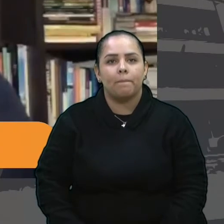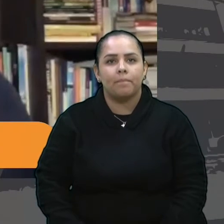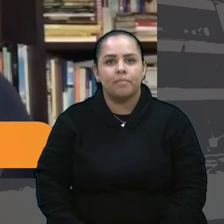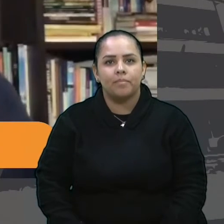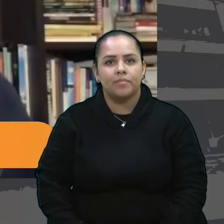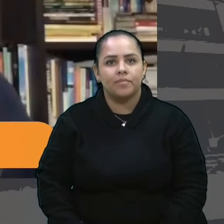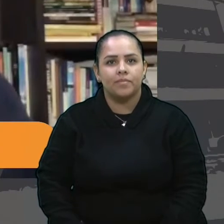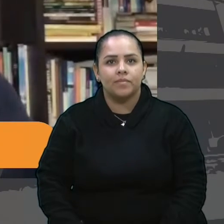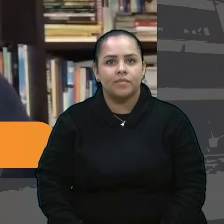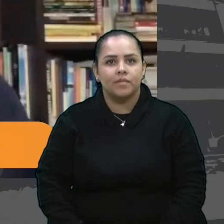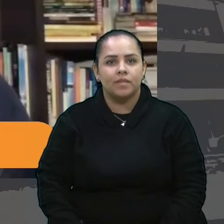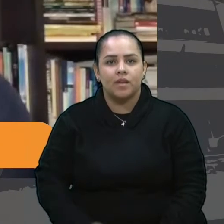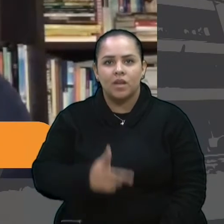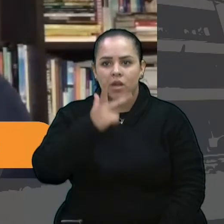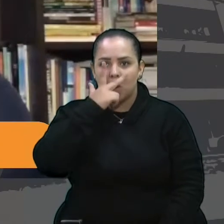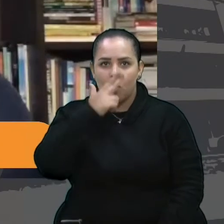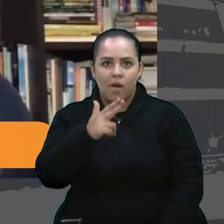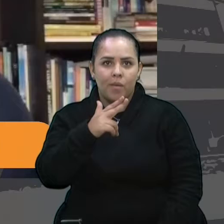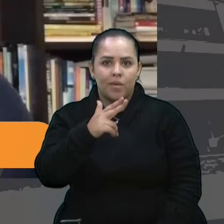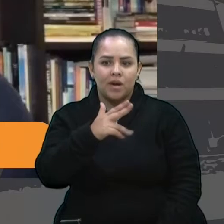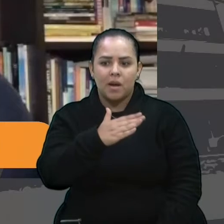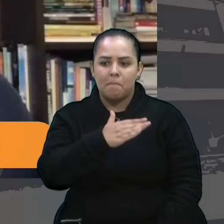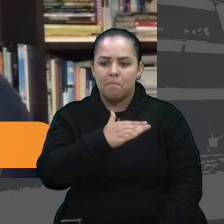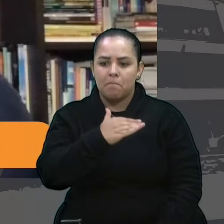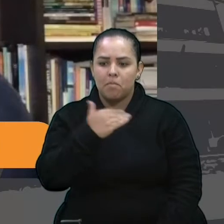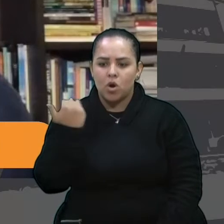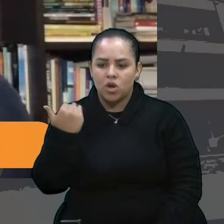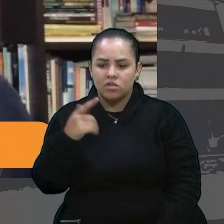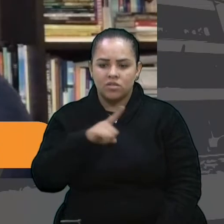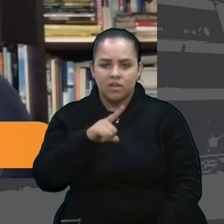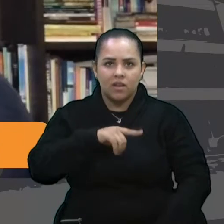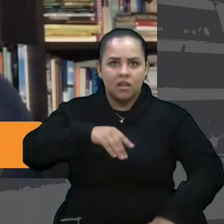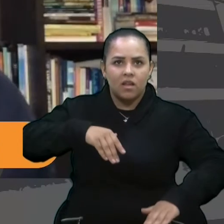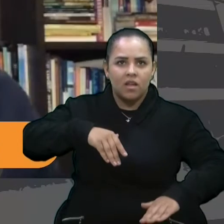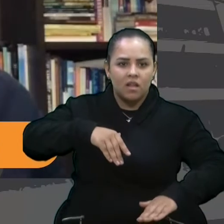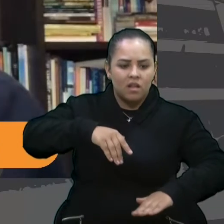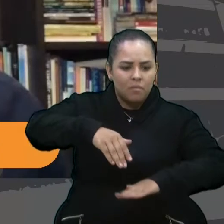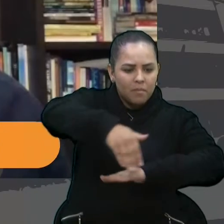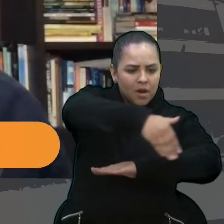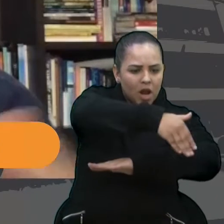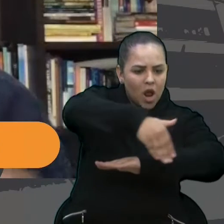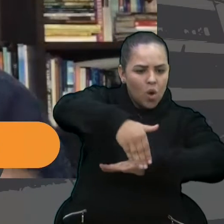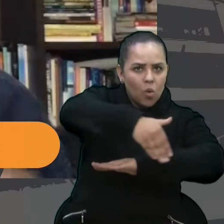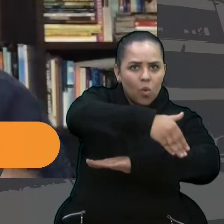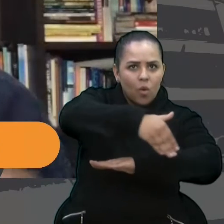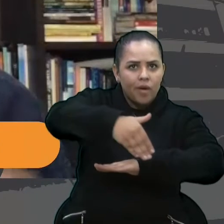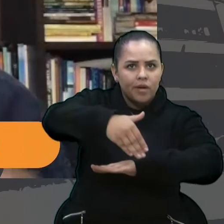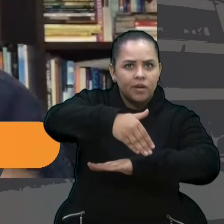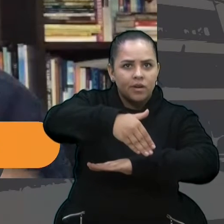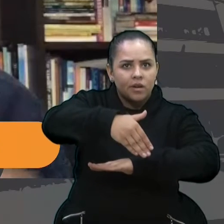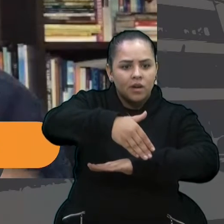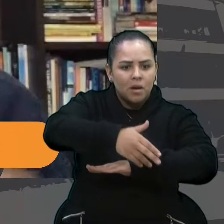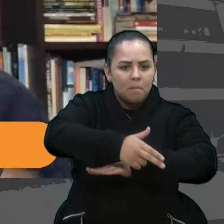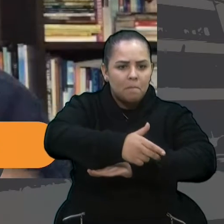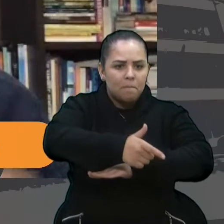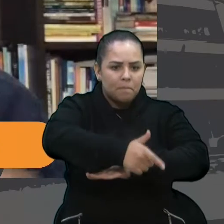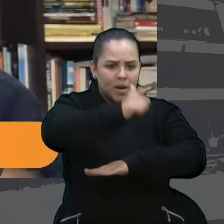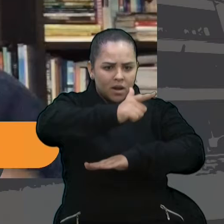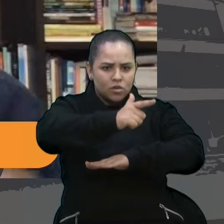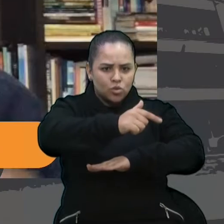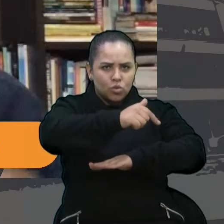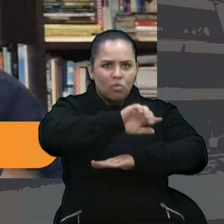O assassinato se deu às margens da rodovia. Como assim? Matou de um lado, depois foi para o outro, matou de